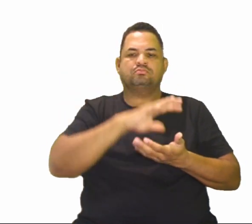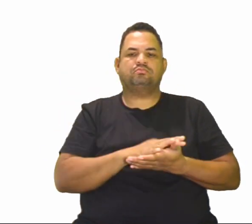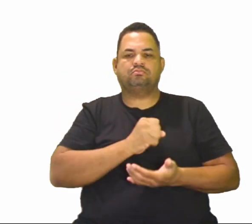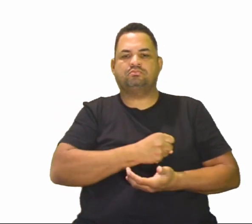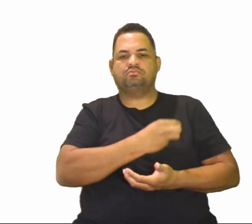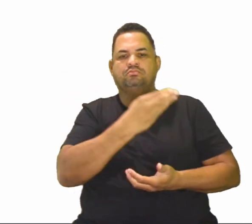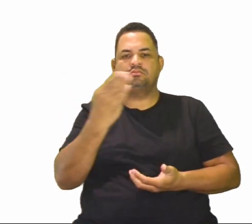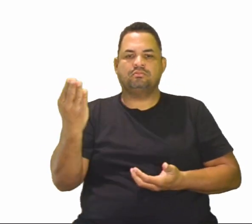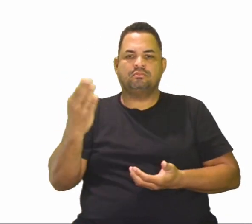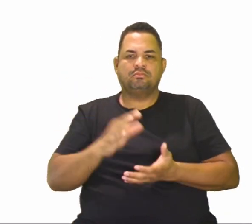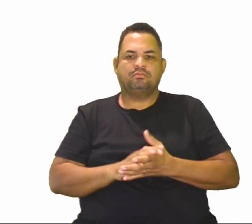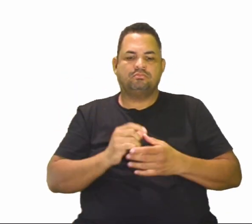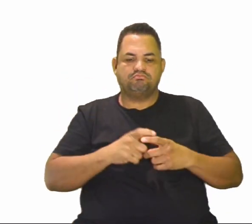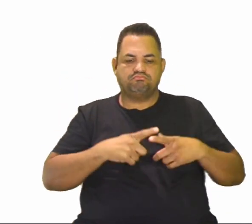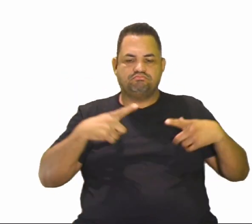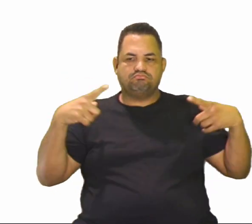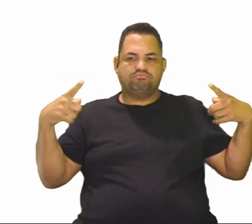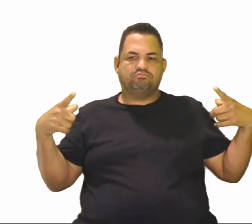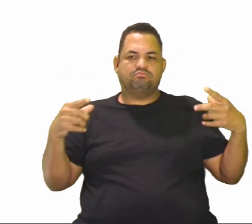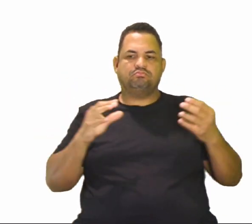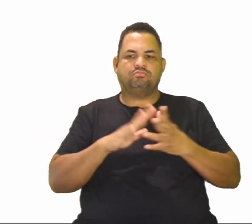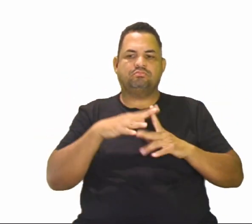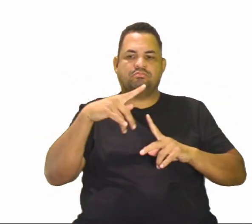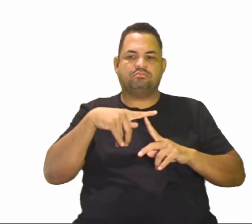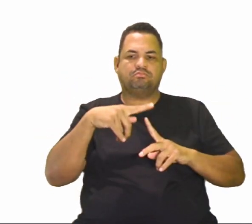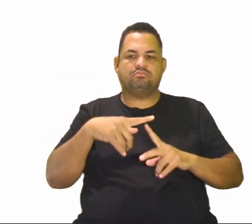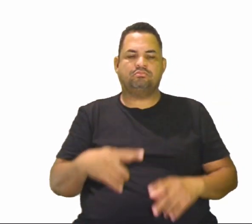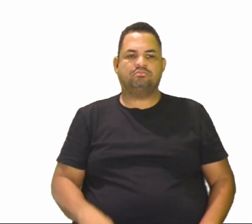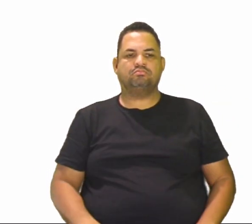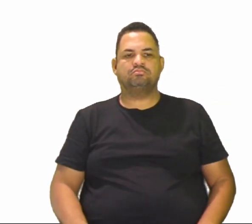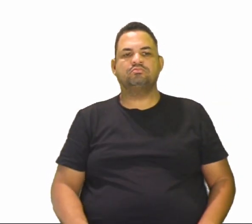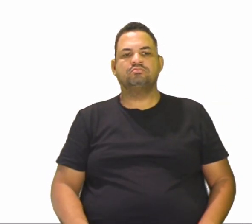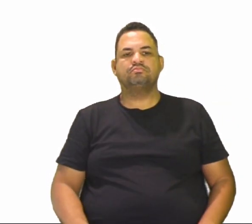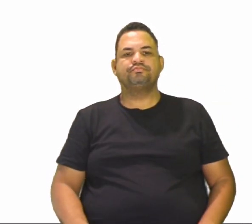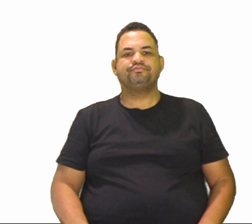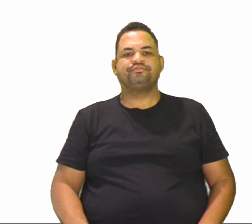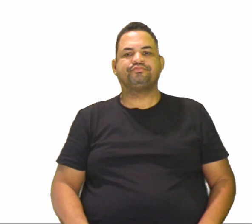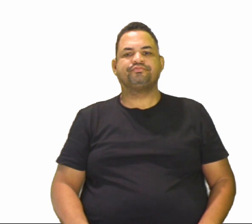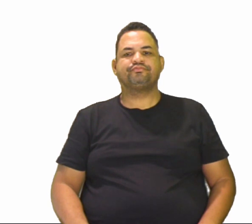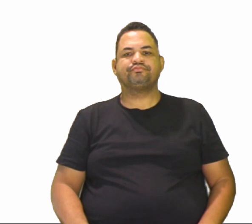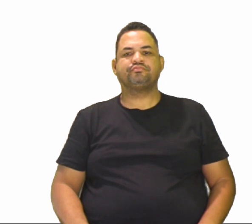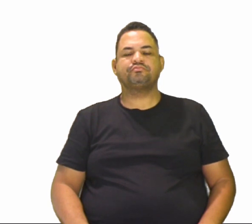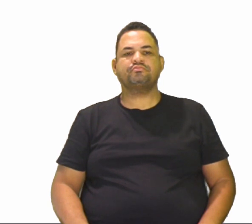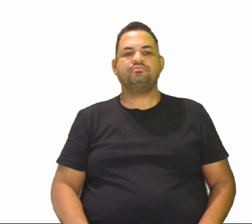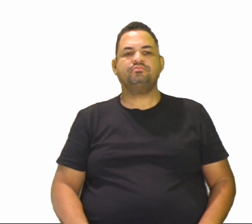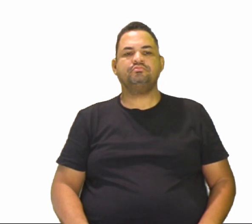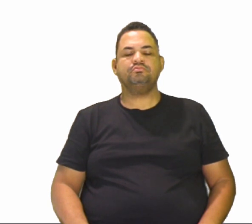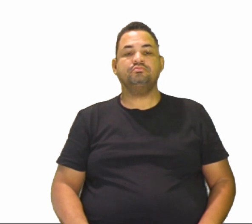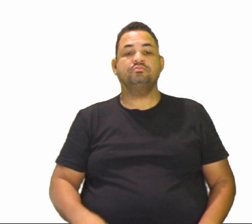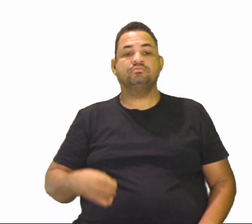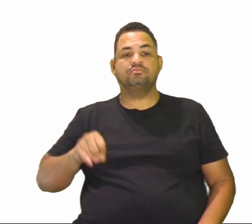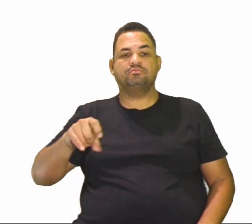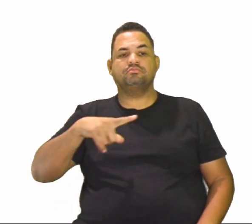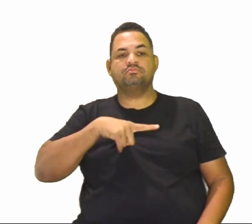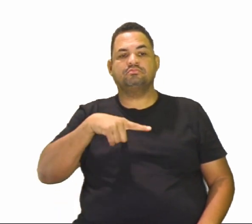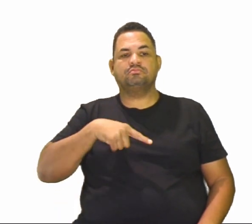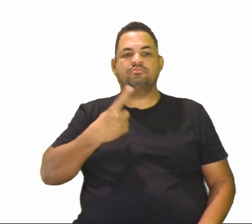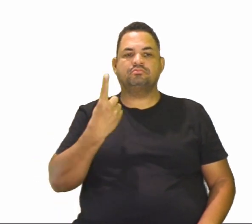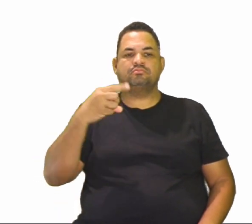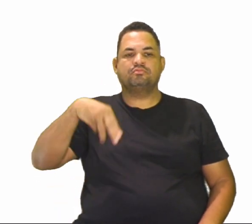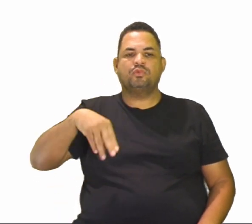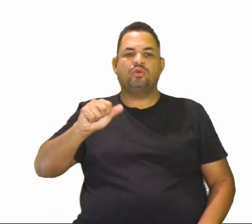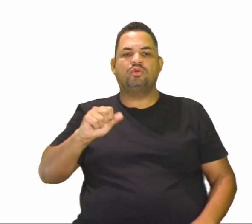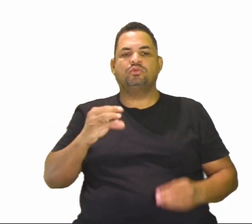quantidade enorme daquela espécie, tá? Então, olha só, se eu tenho um mol de moléculas